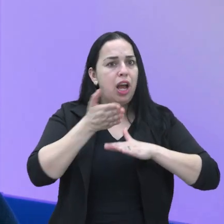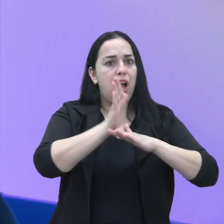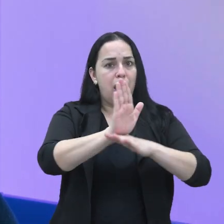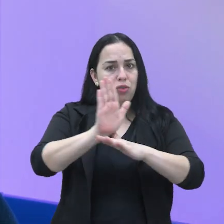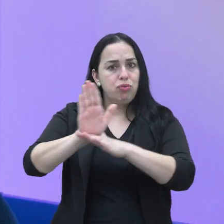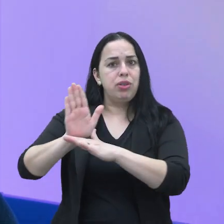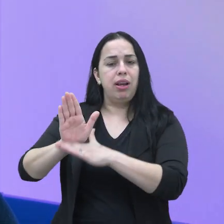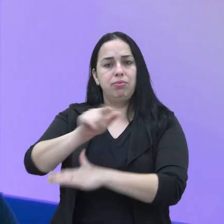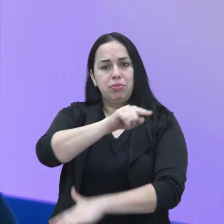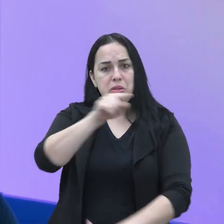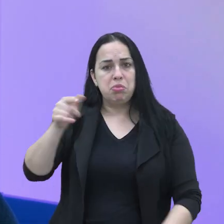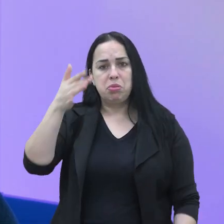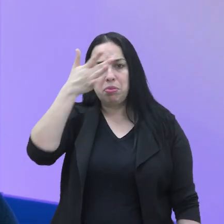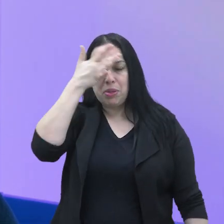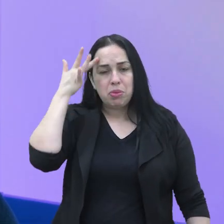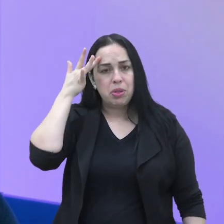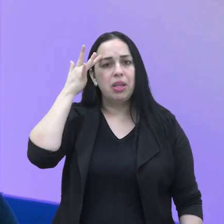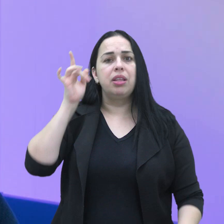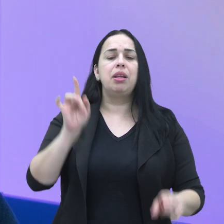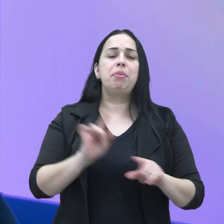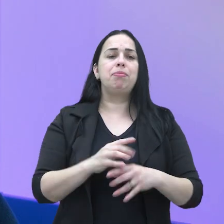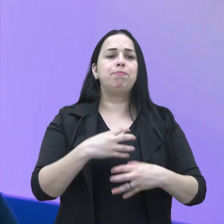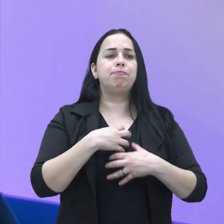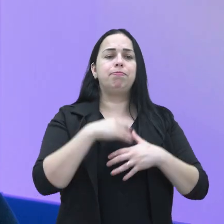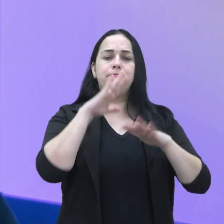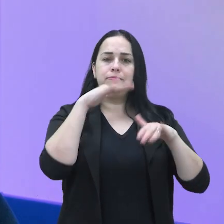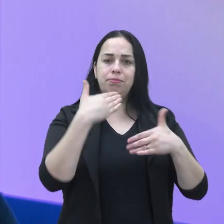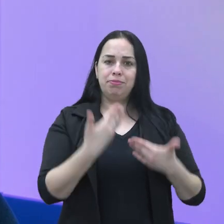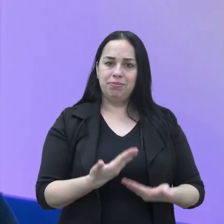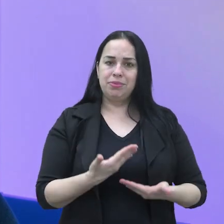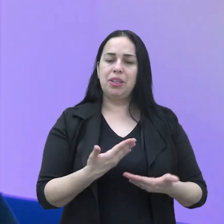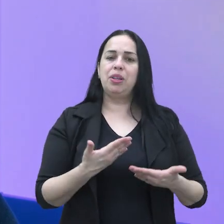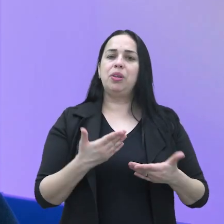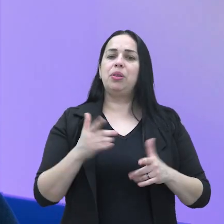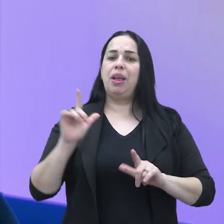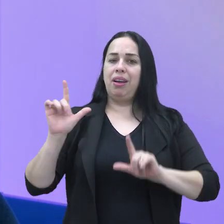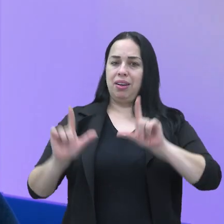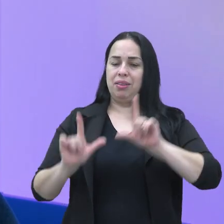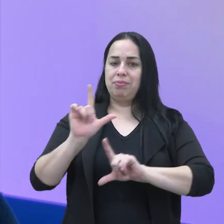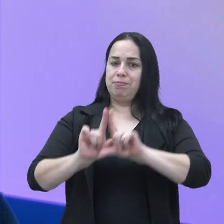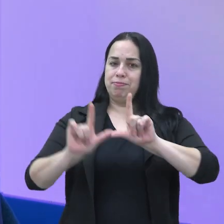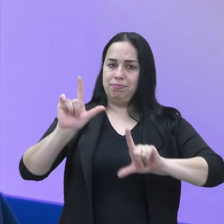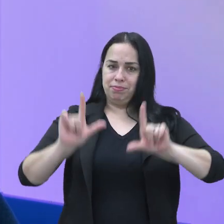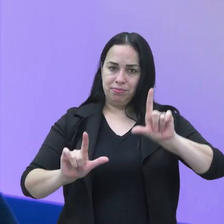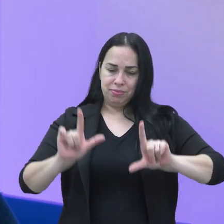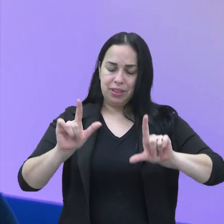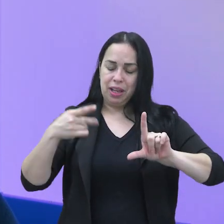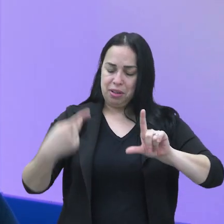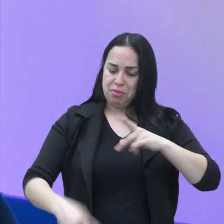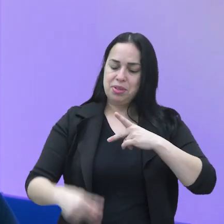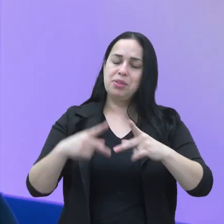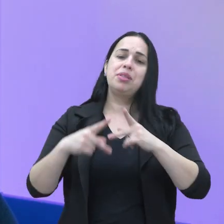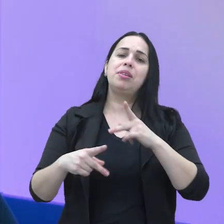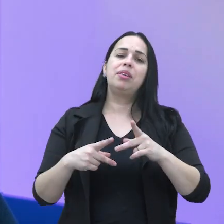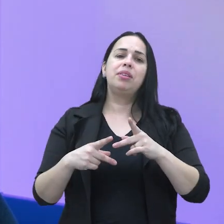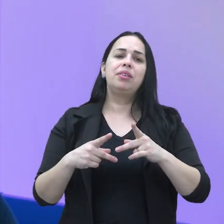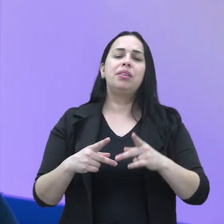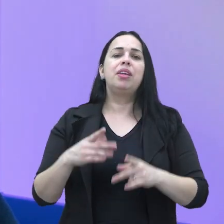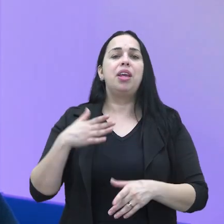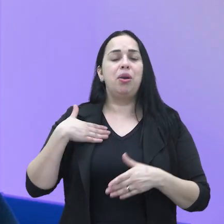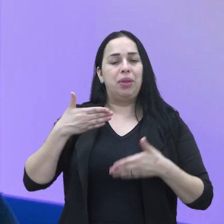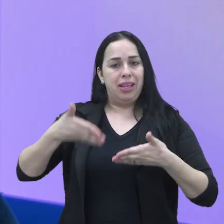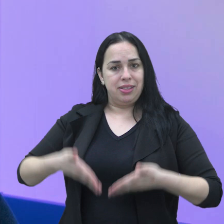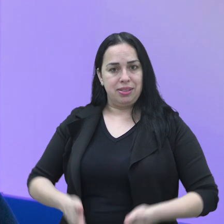a construção da cidadania e muito honrado de estar aqui no canal legislativo da Câmara Municipal de São José dos